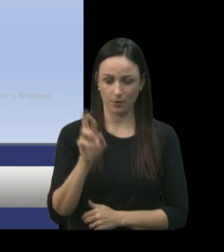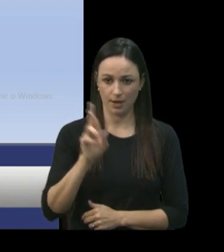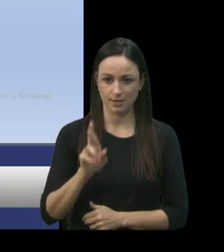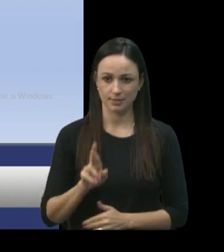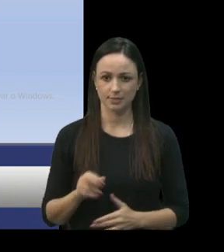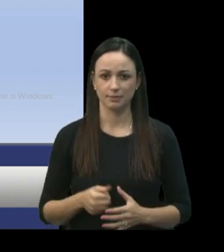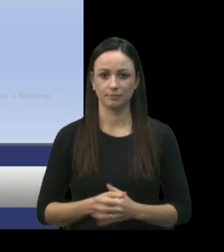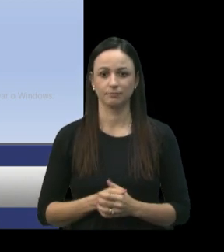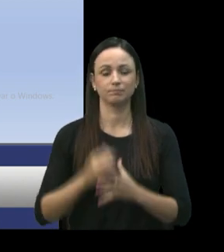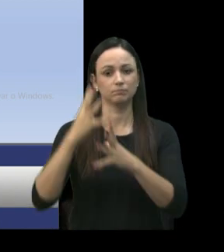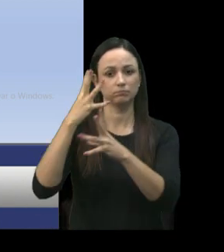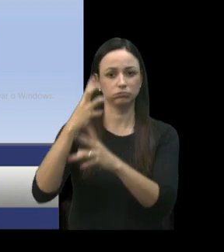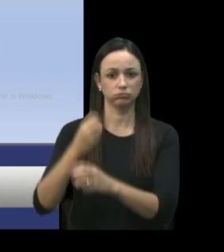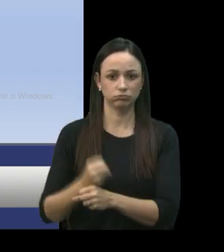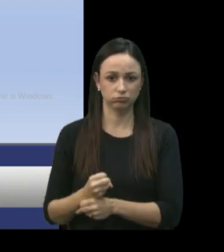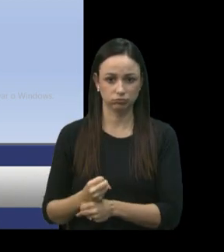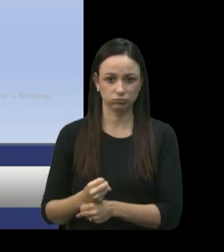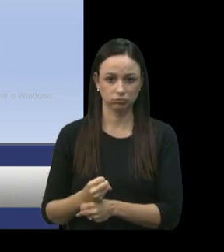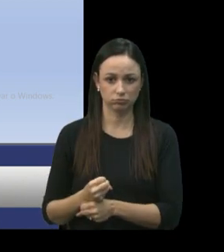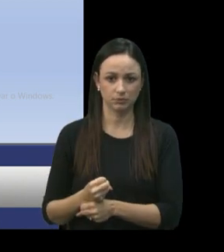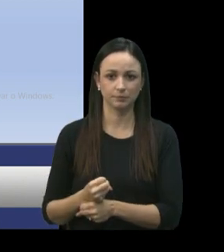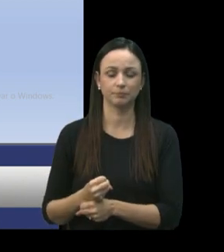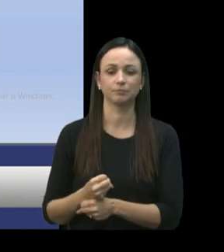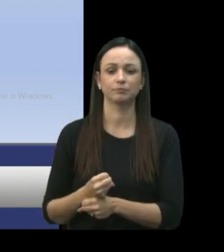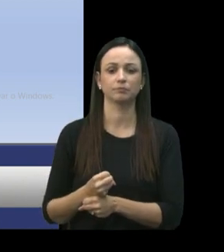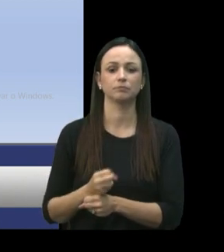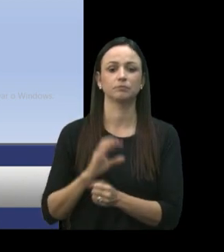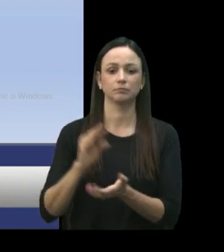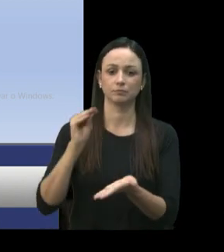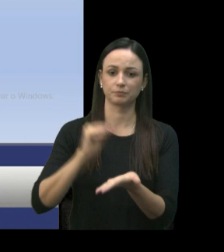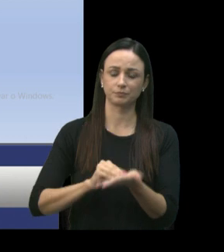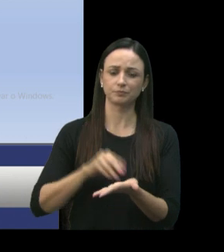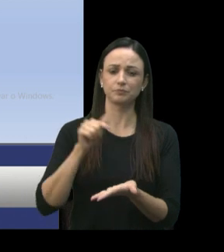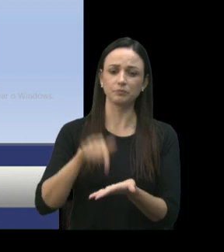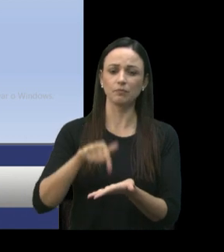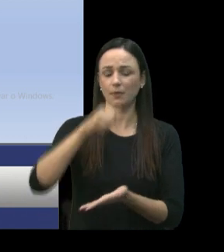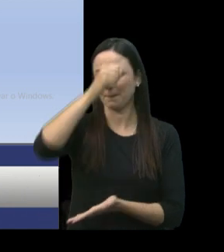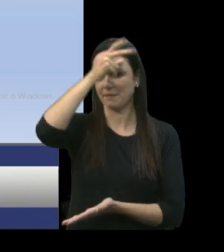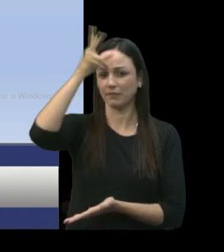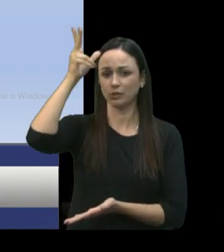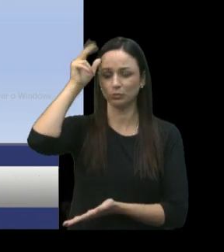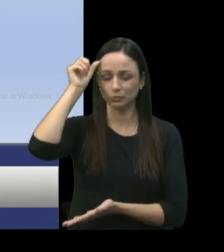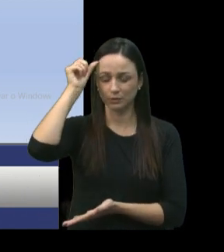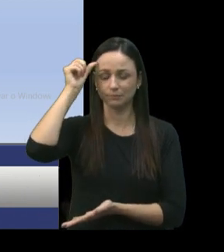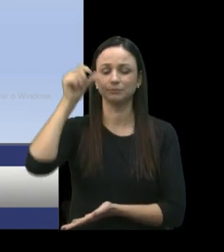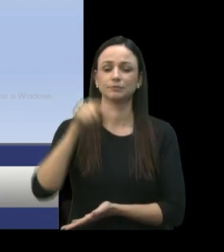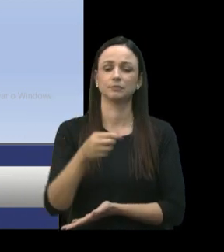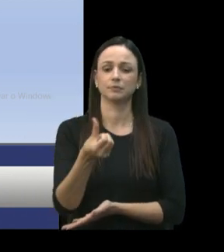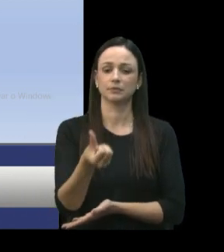reais. Totalizando a despesa pré-fixada pela Prefeitura Municipal,